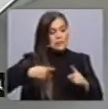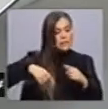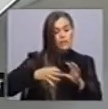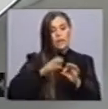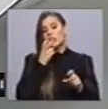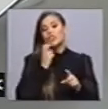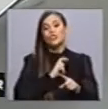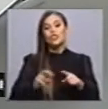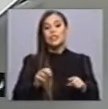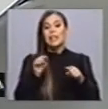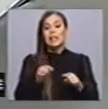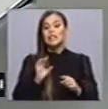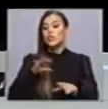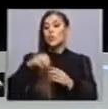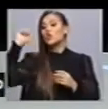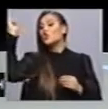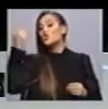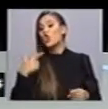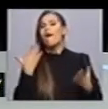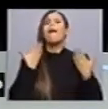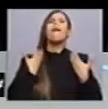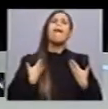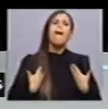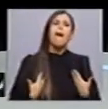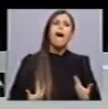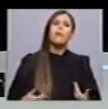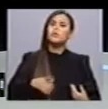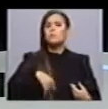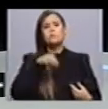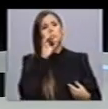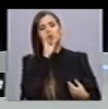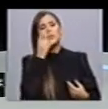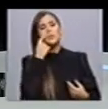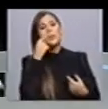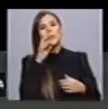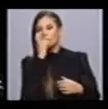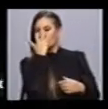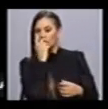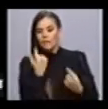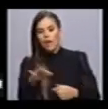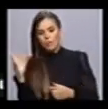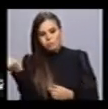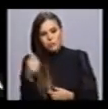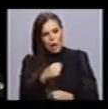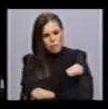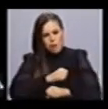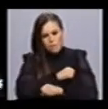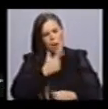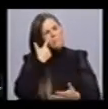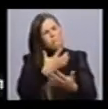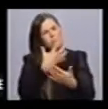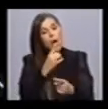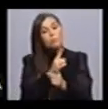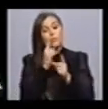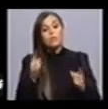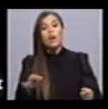em que está o Sol é até dos mais calmos que nós conhecemos, mas curiosamente apresenta as explosões mais intensas. Porquê? Agora